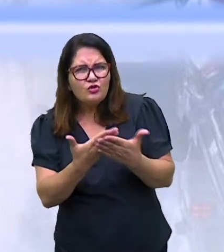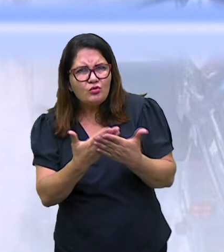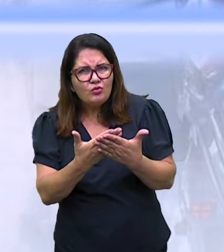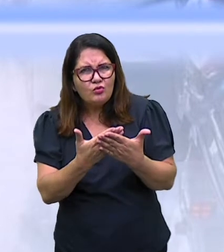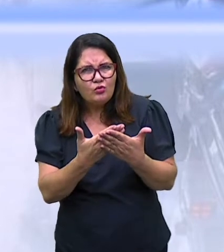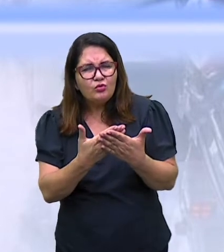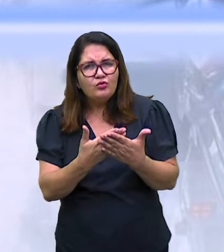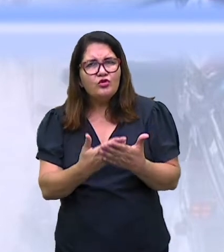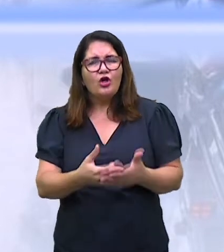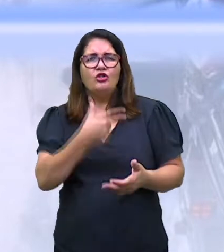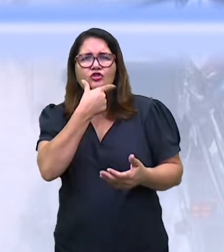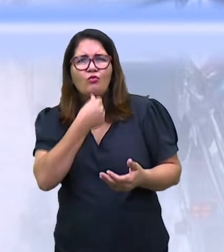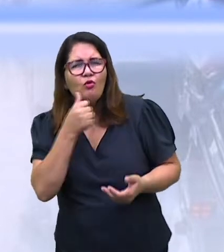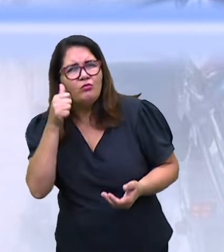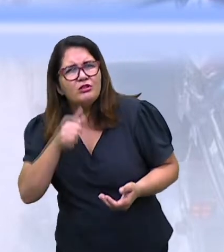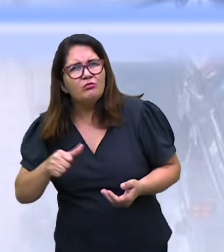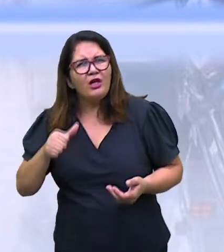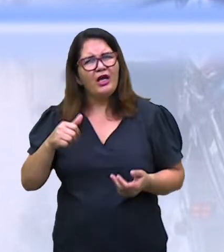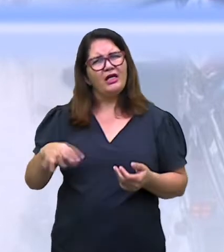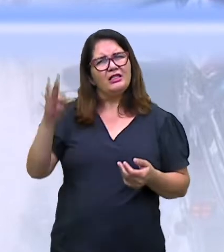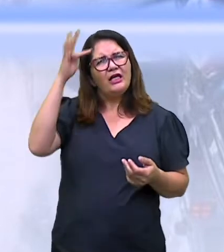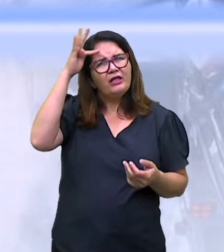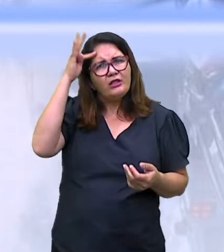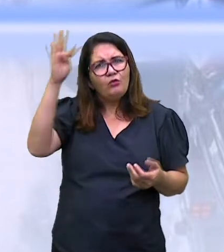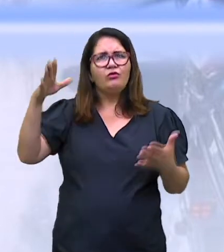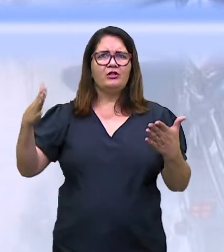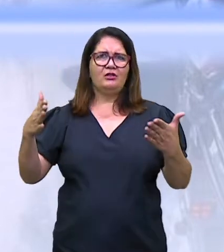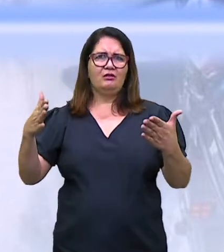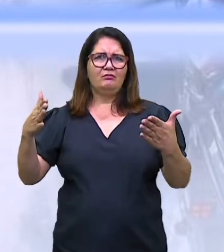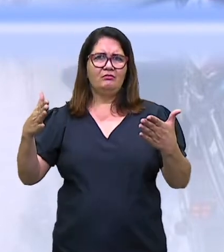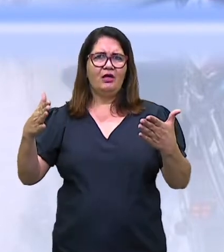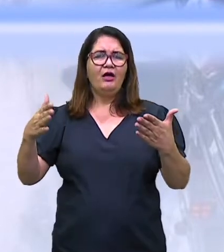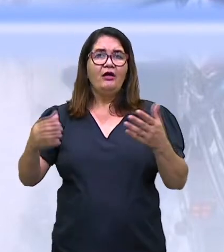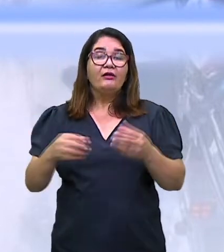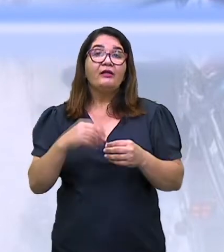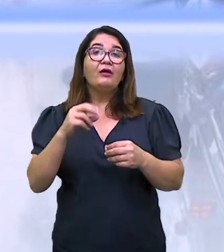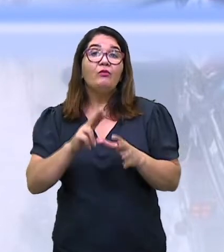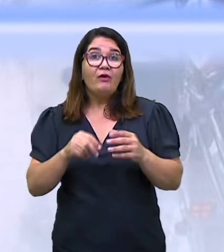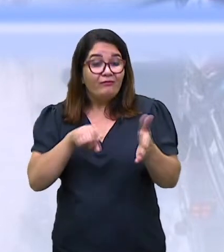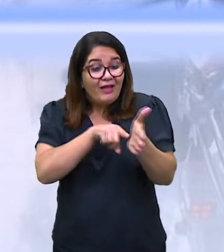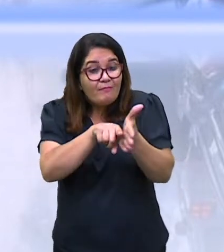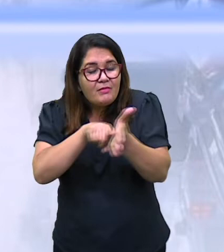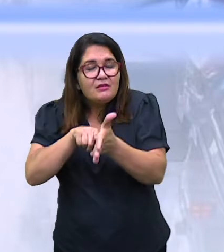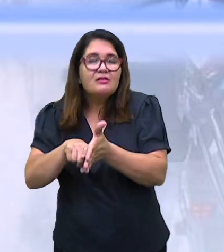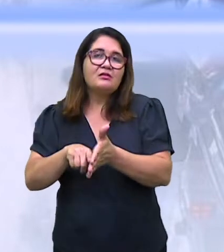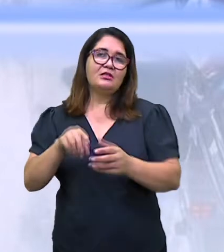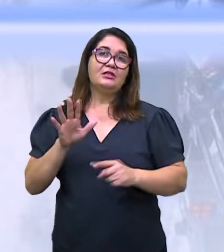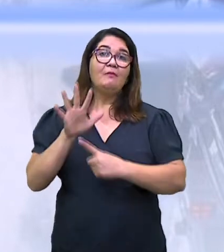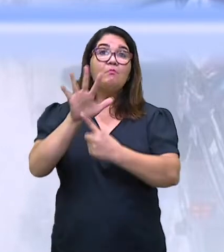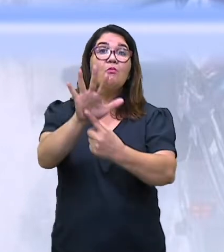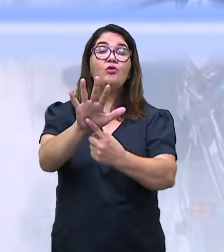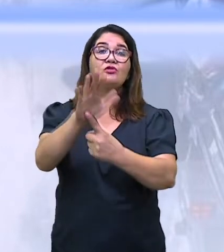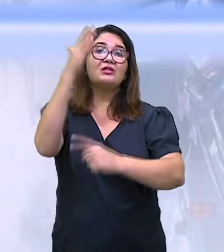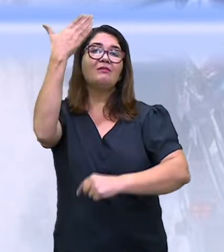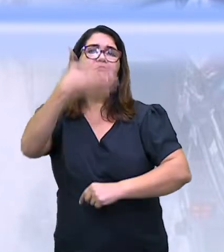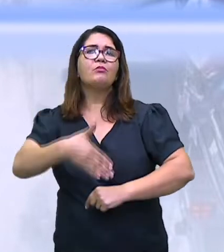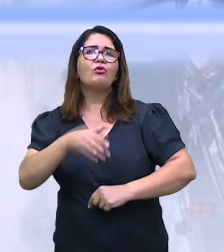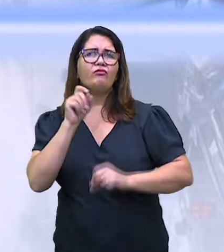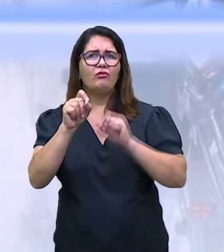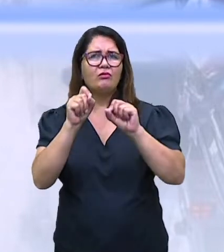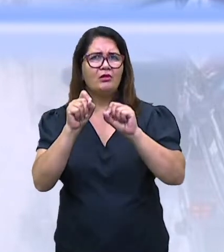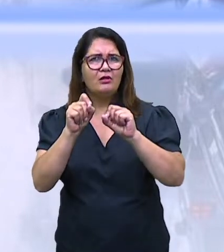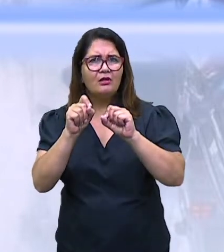sobre os gases de maneira geral, o gás carbônico, vem aumentando. Né? E a temperatura média da nossa